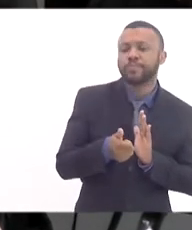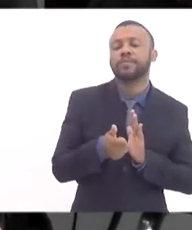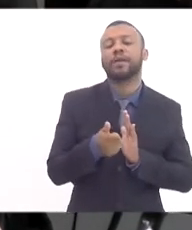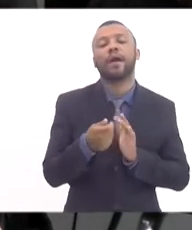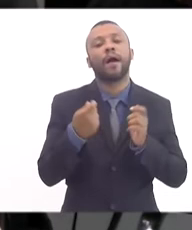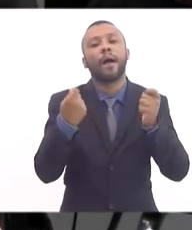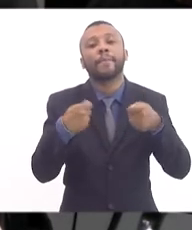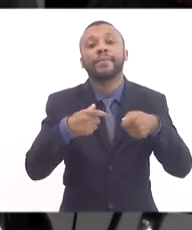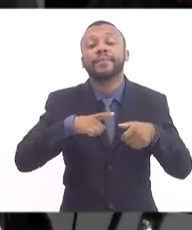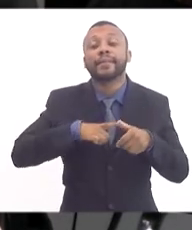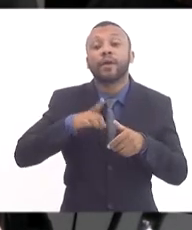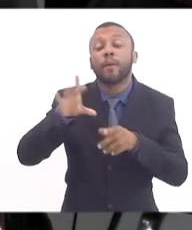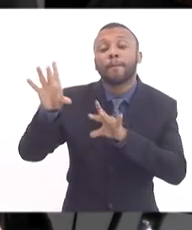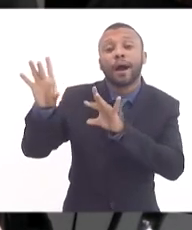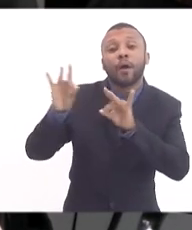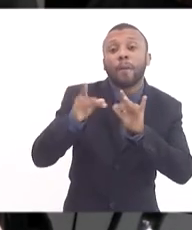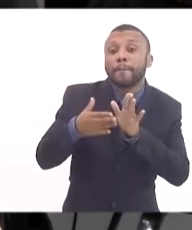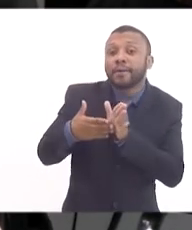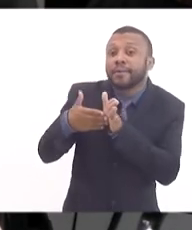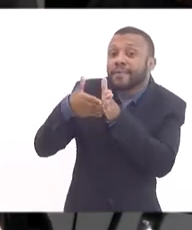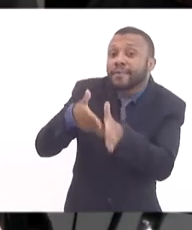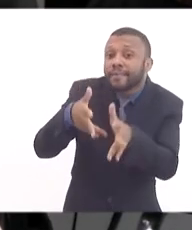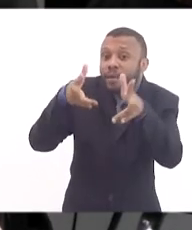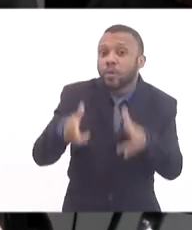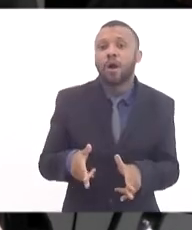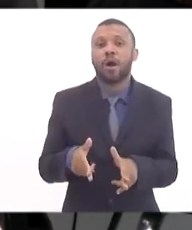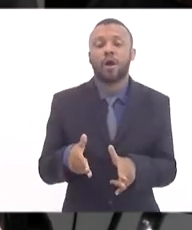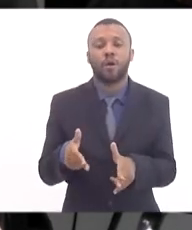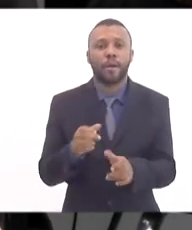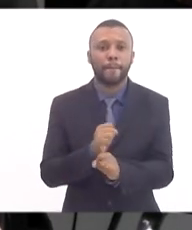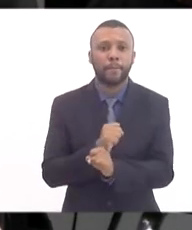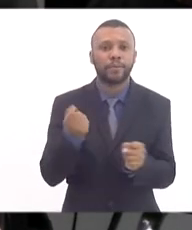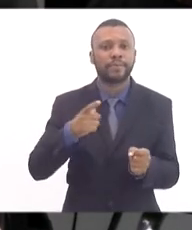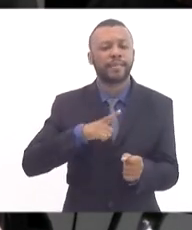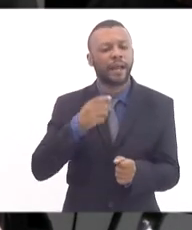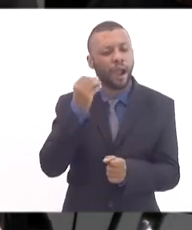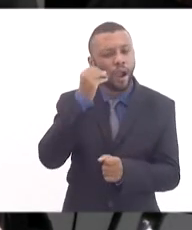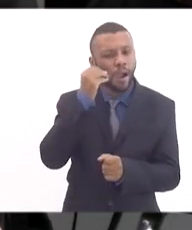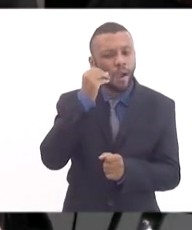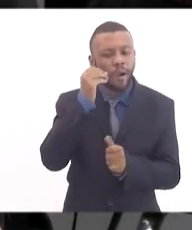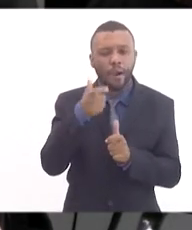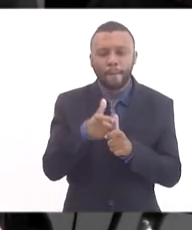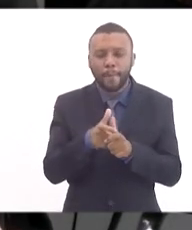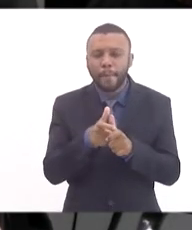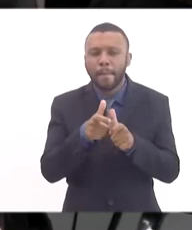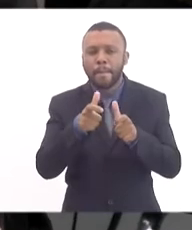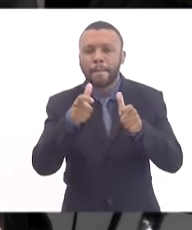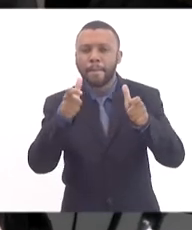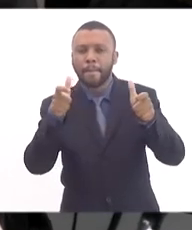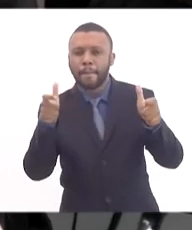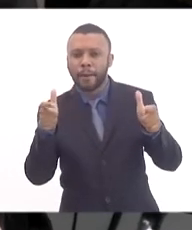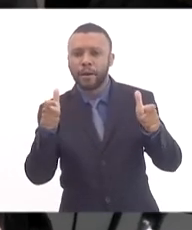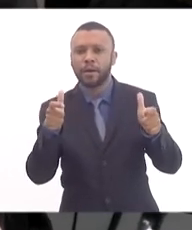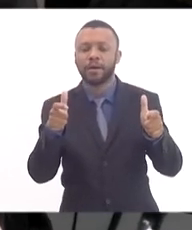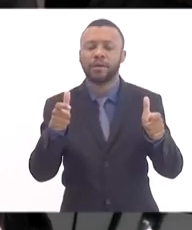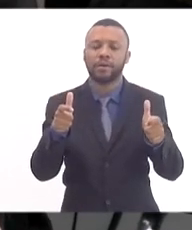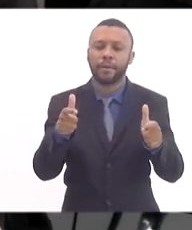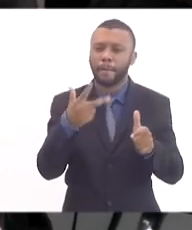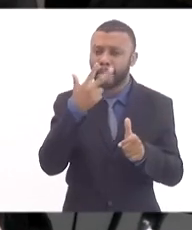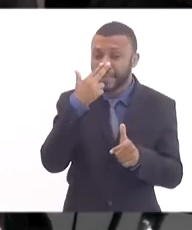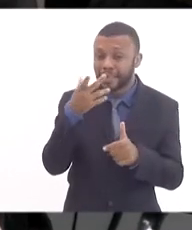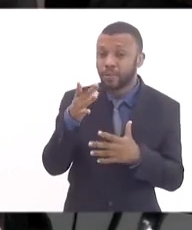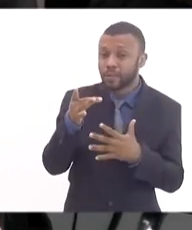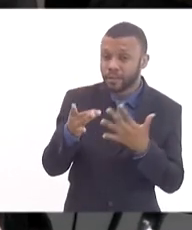necessário que haja uma cópia fiel não é possível haver um alargamento e parece aqui que tem um detalhe